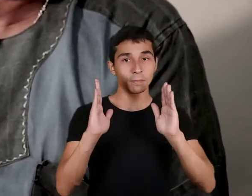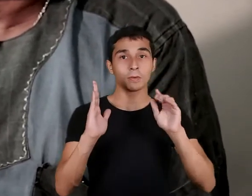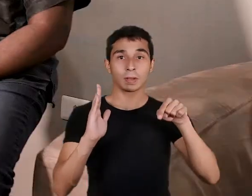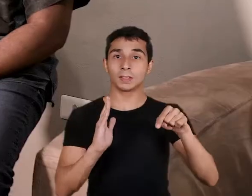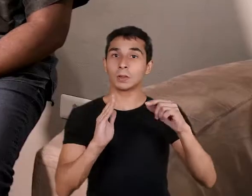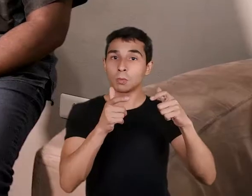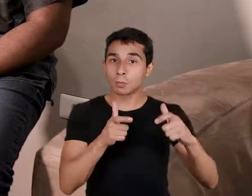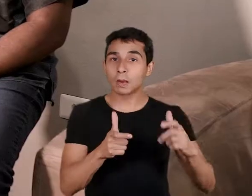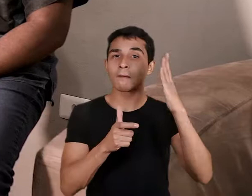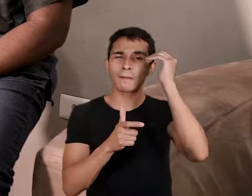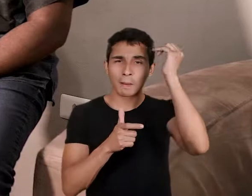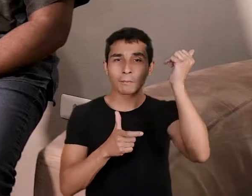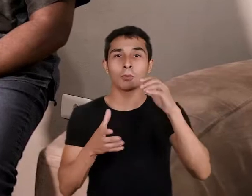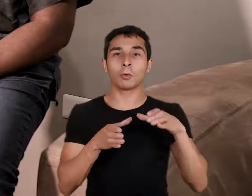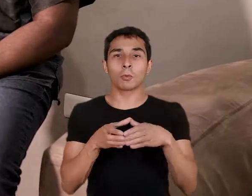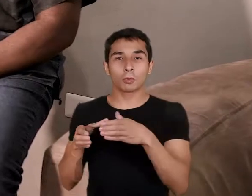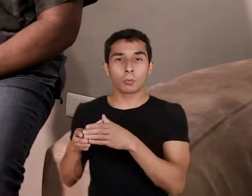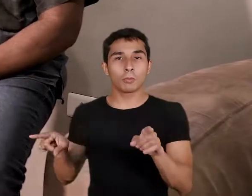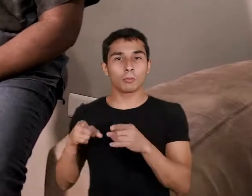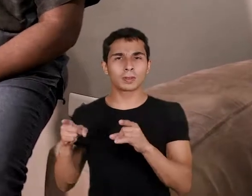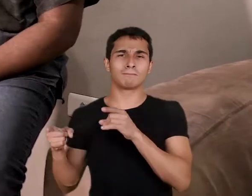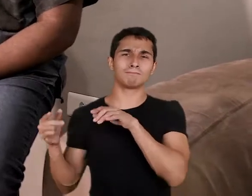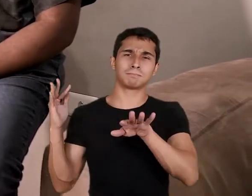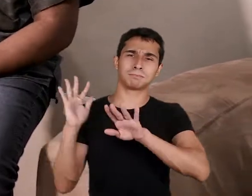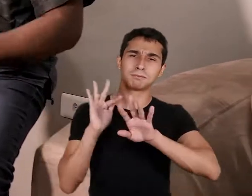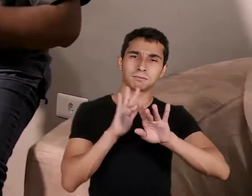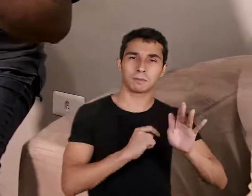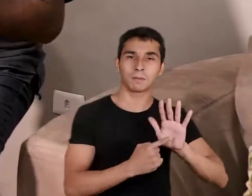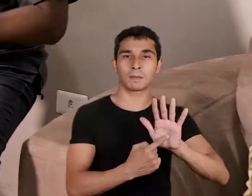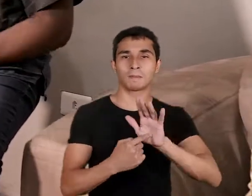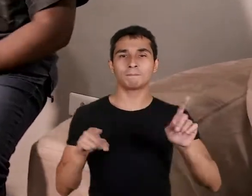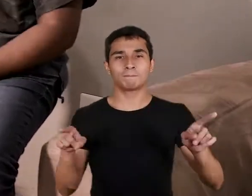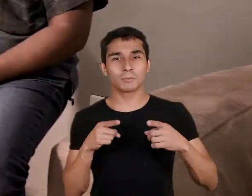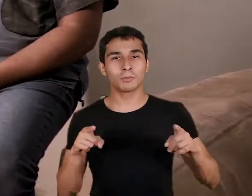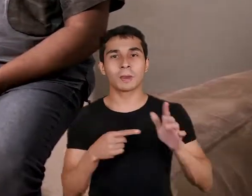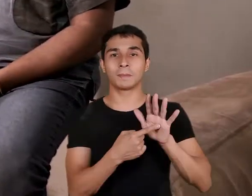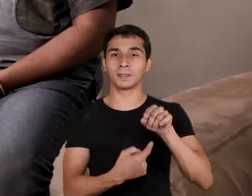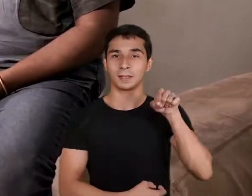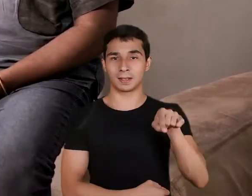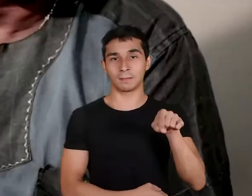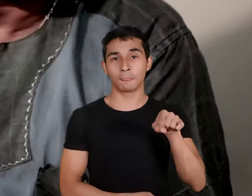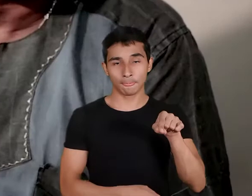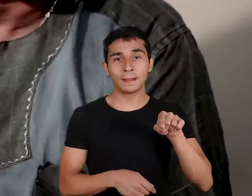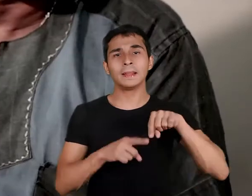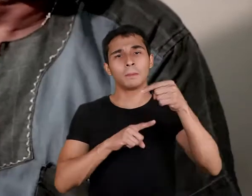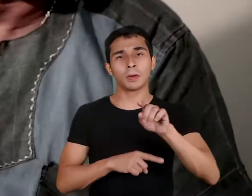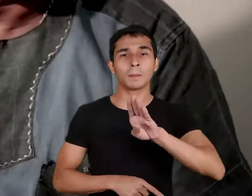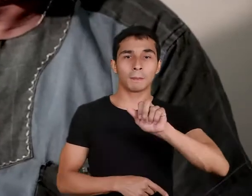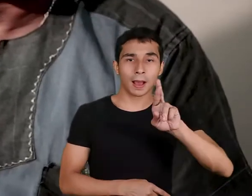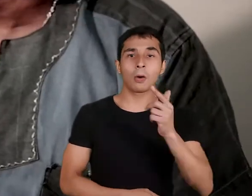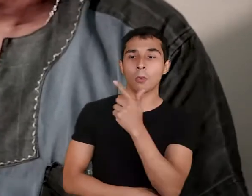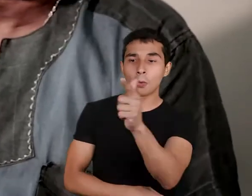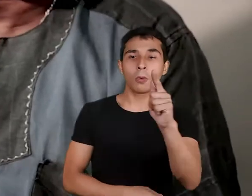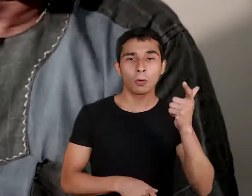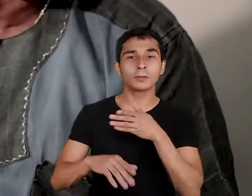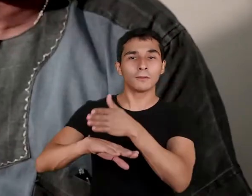no Porão, né? Onde a gente daqui partiu para outros bares, né? Tocou